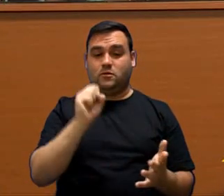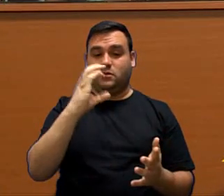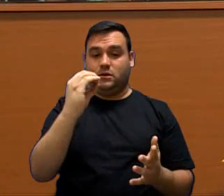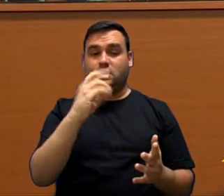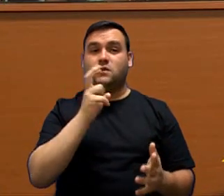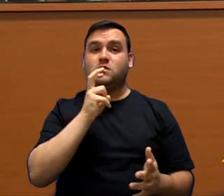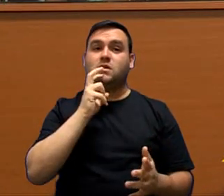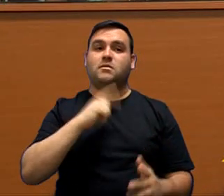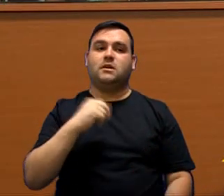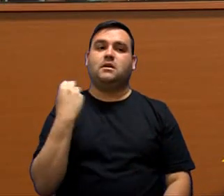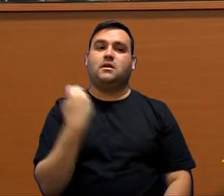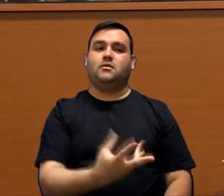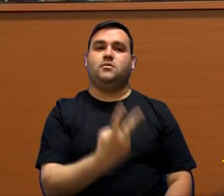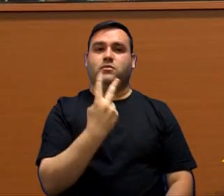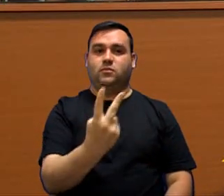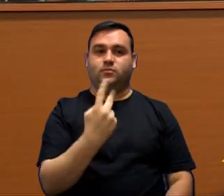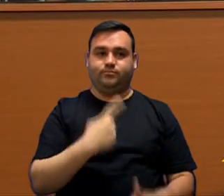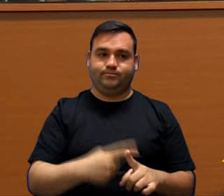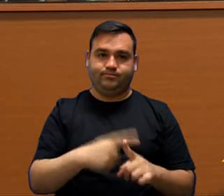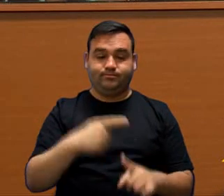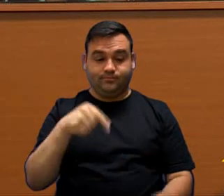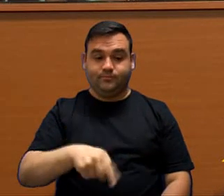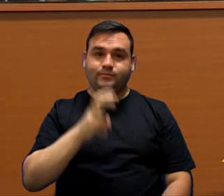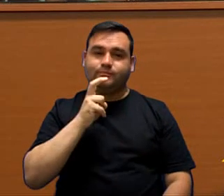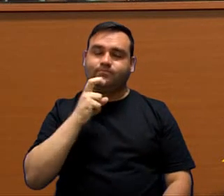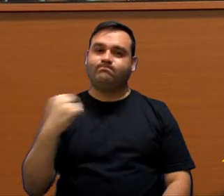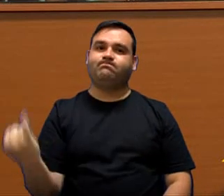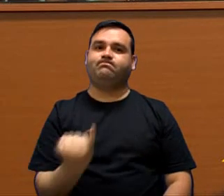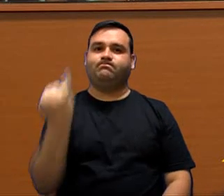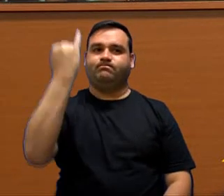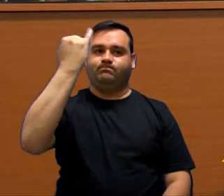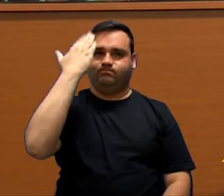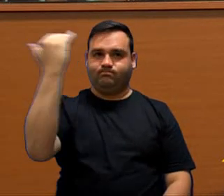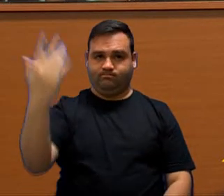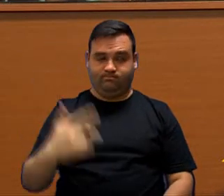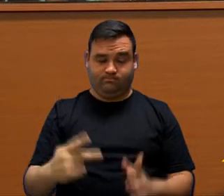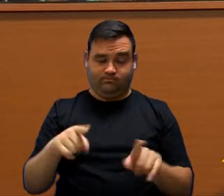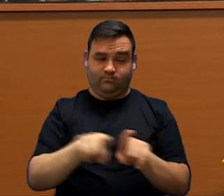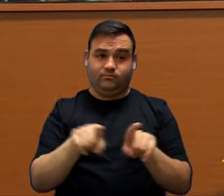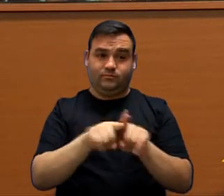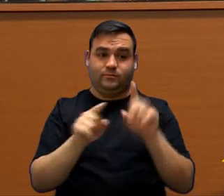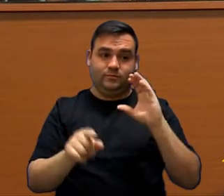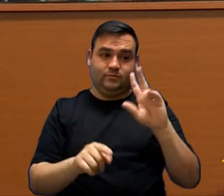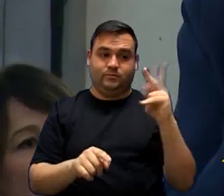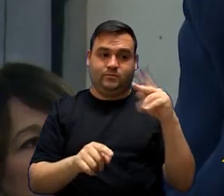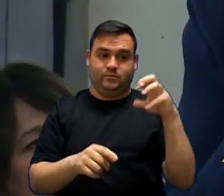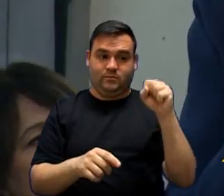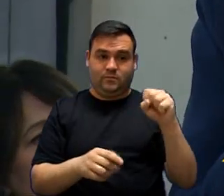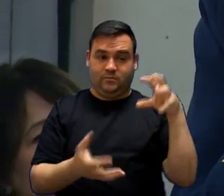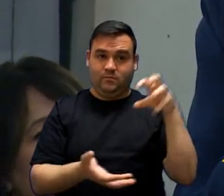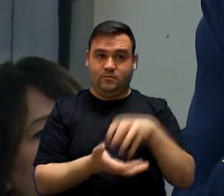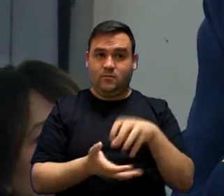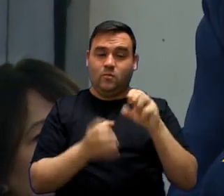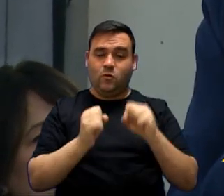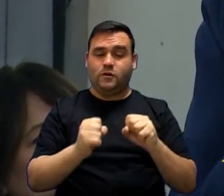foi contemplado com 2, pela importância da cidade e da região. E o Conjunto Hospitalar já poderia